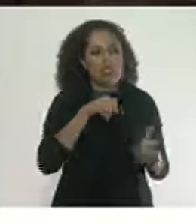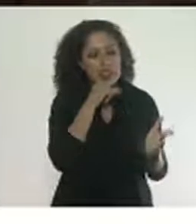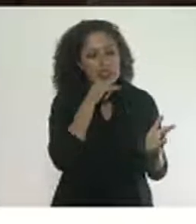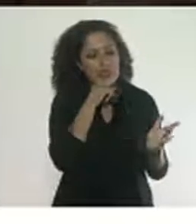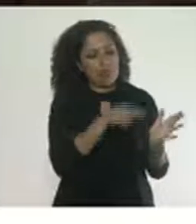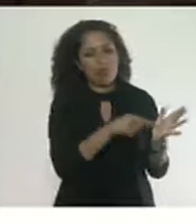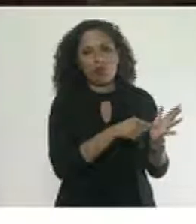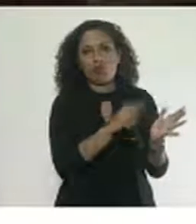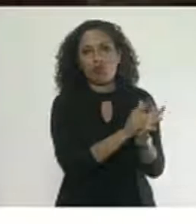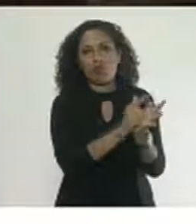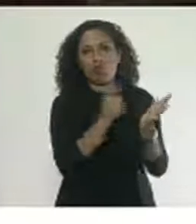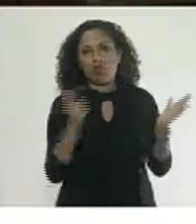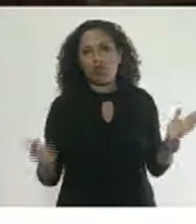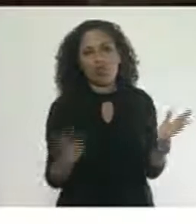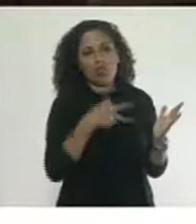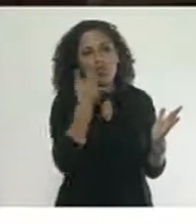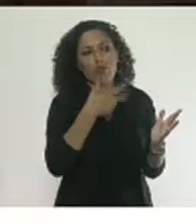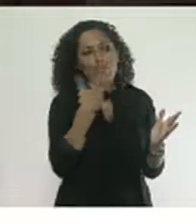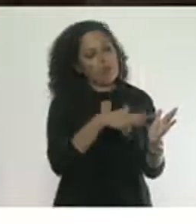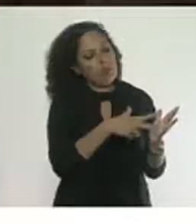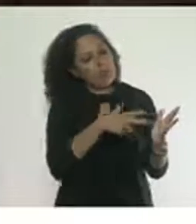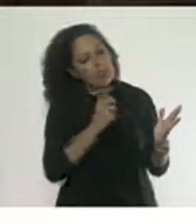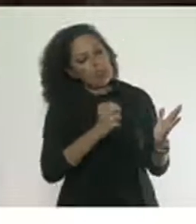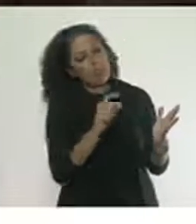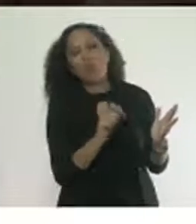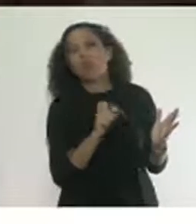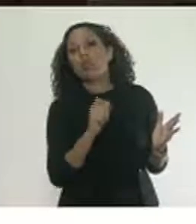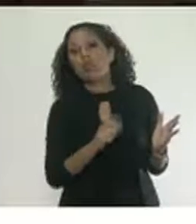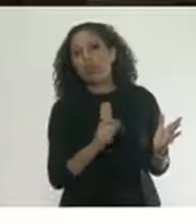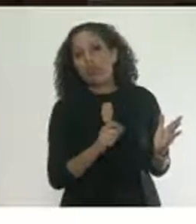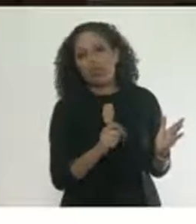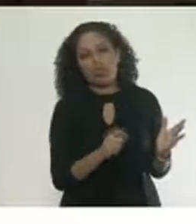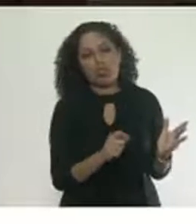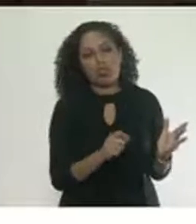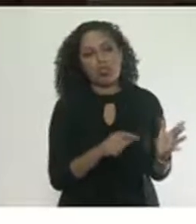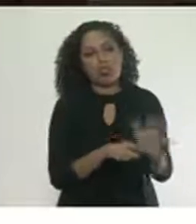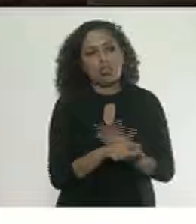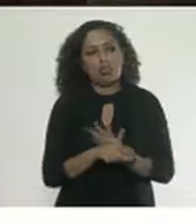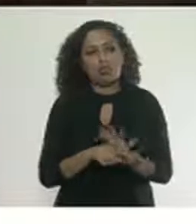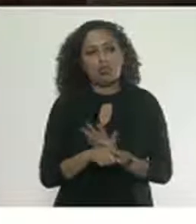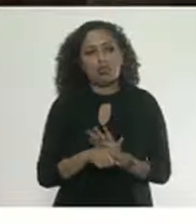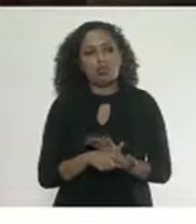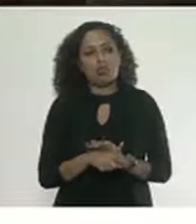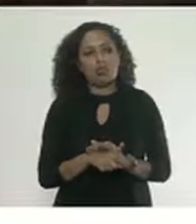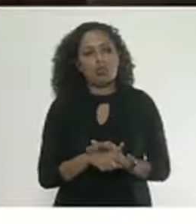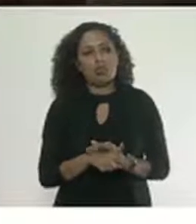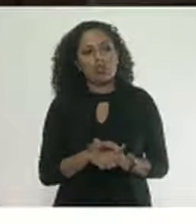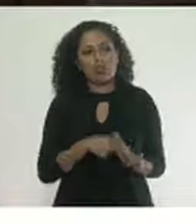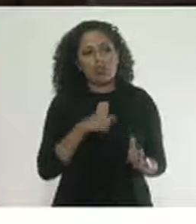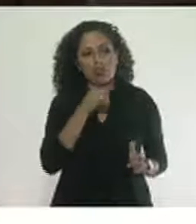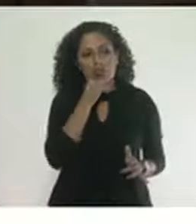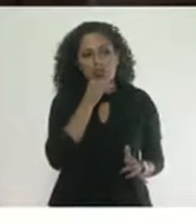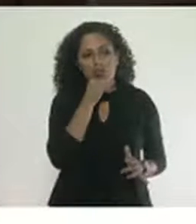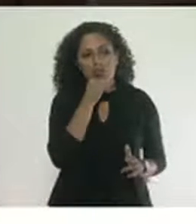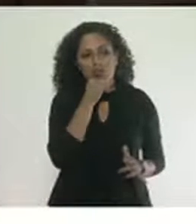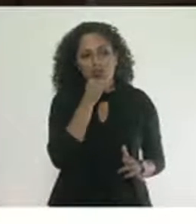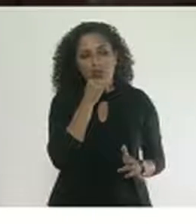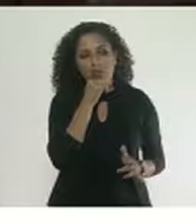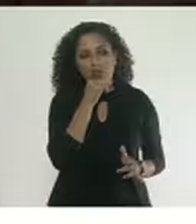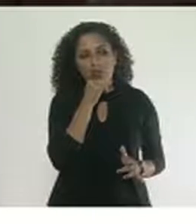reportagem, percebe-se que há, nessa investigação, por exemplo, que